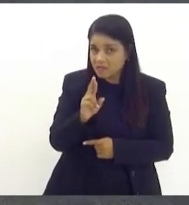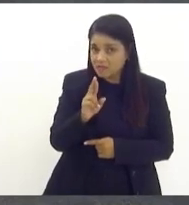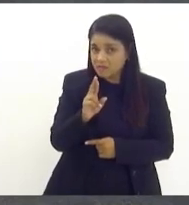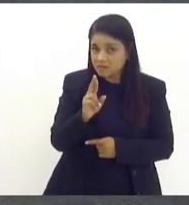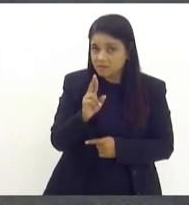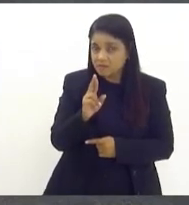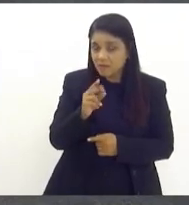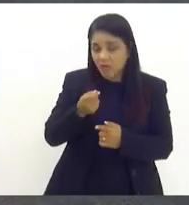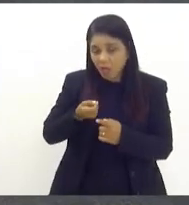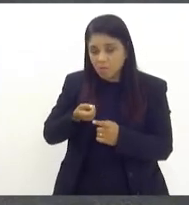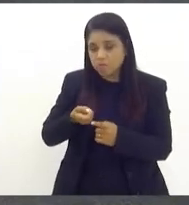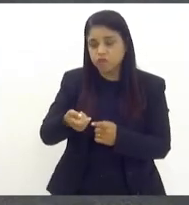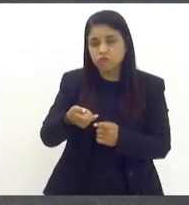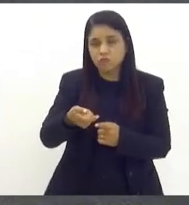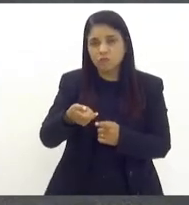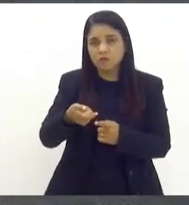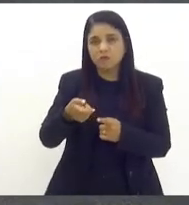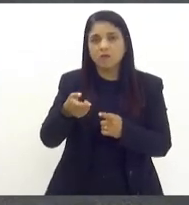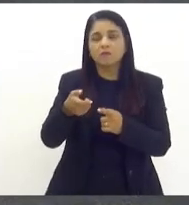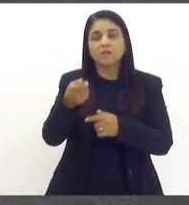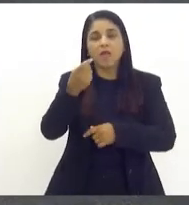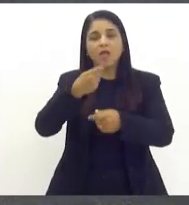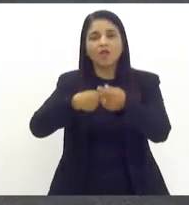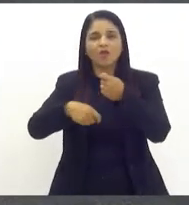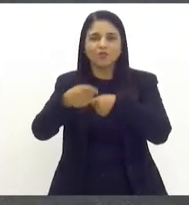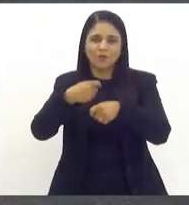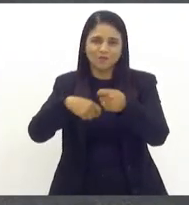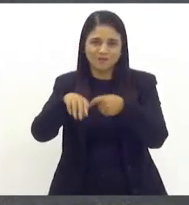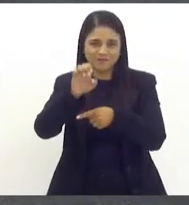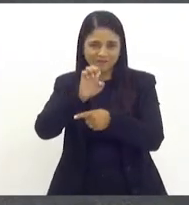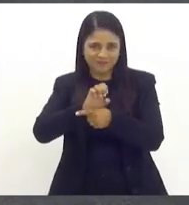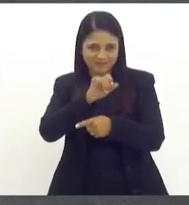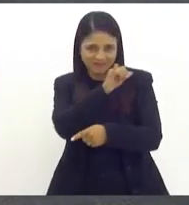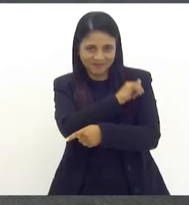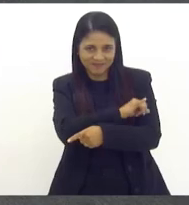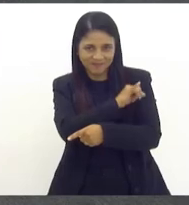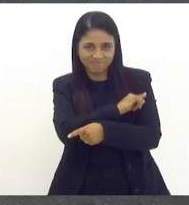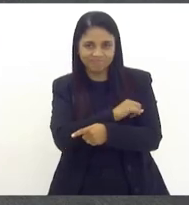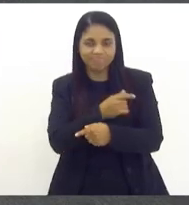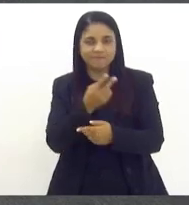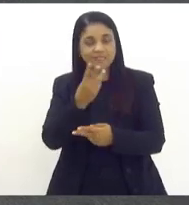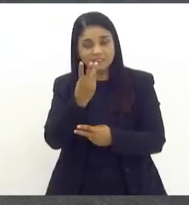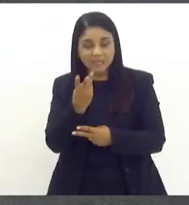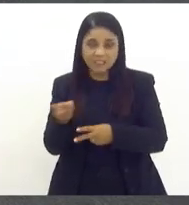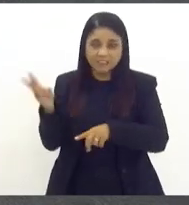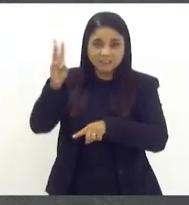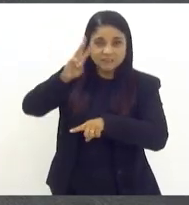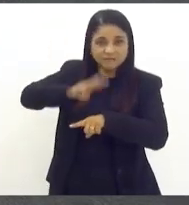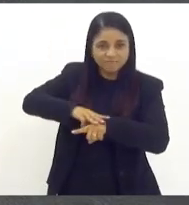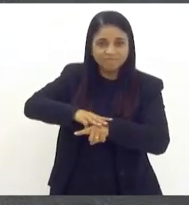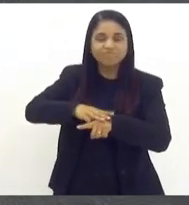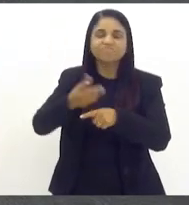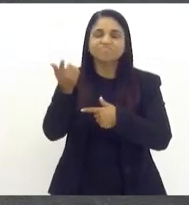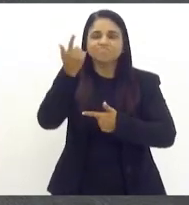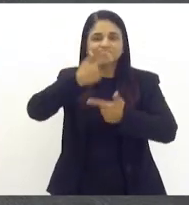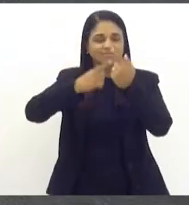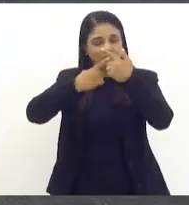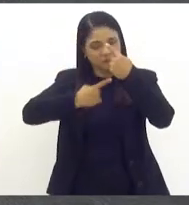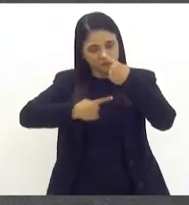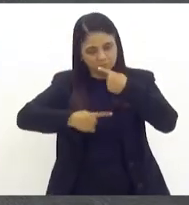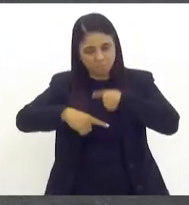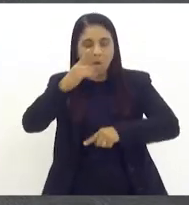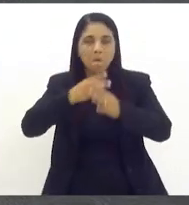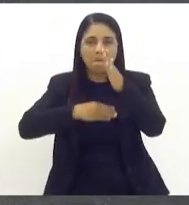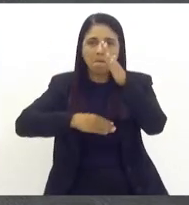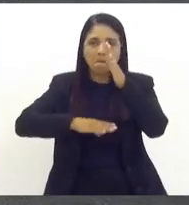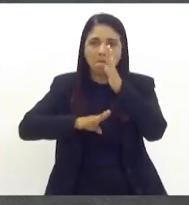injetados na economia nós então três vezes mais a gente consegue recuperar esse dinheiro que é investido no